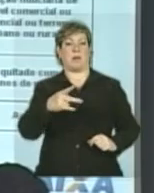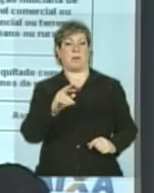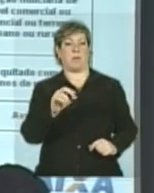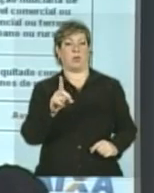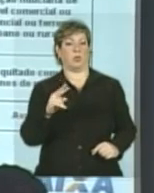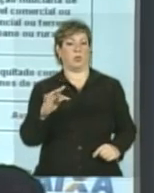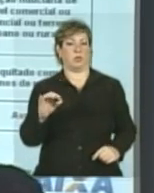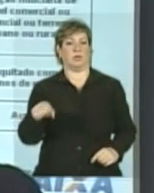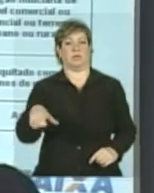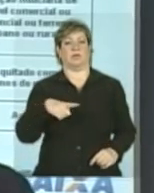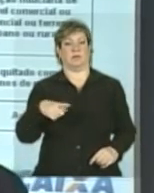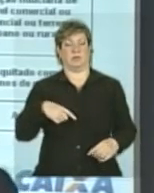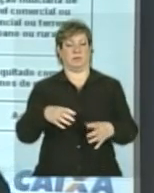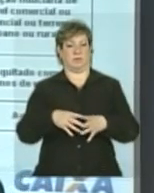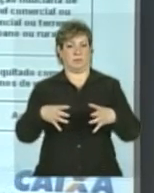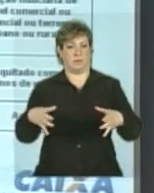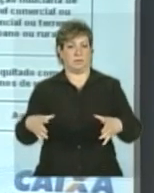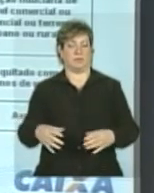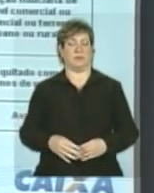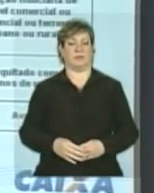mais